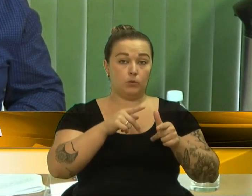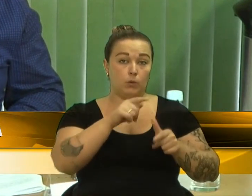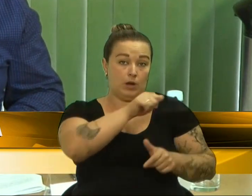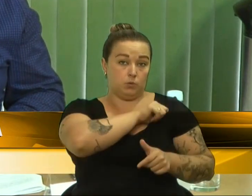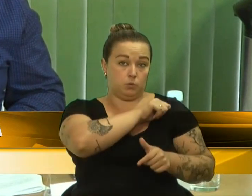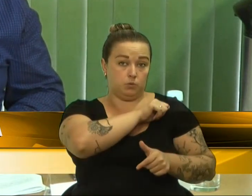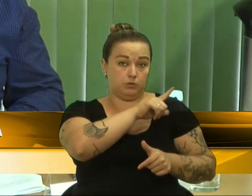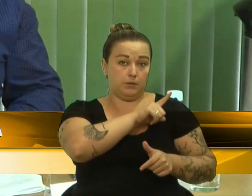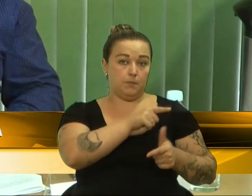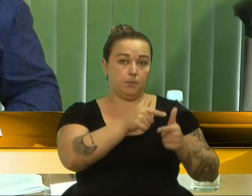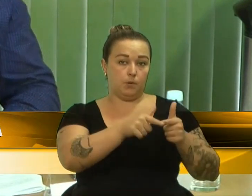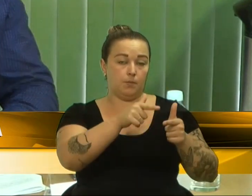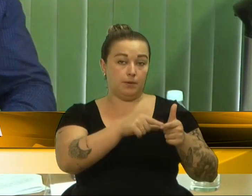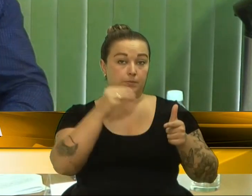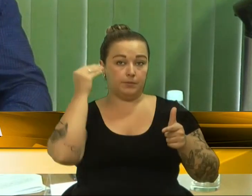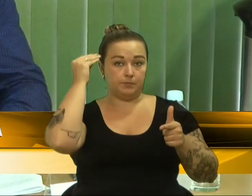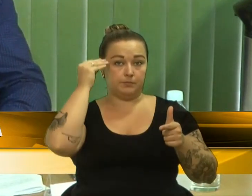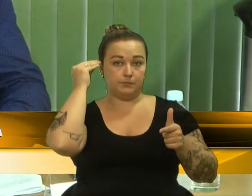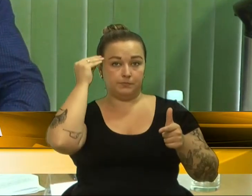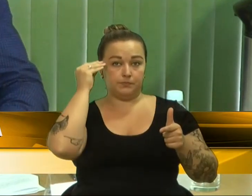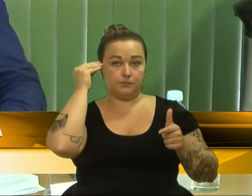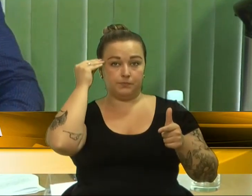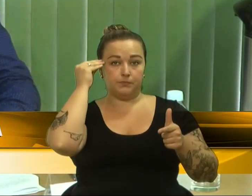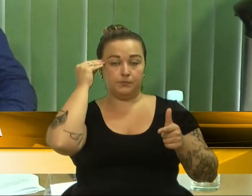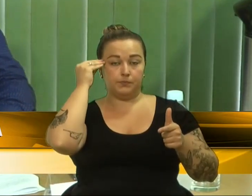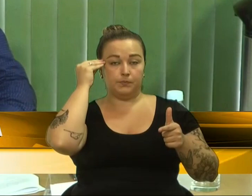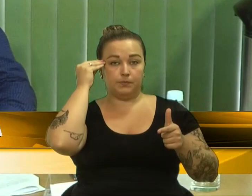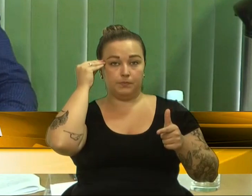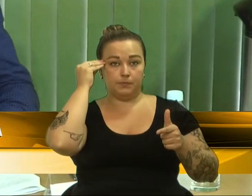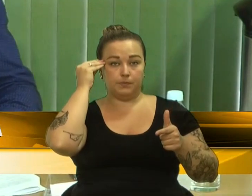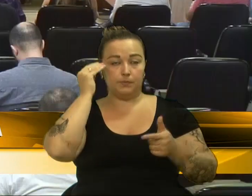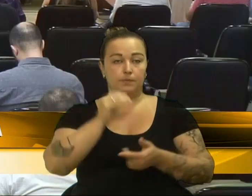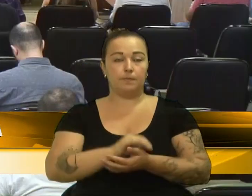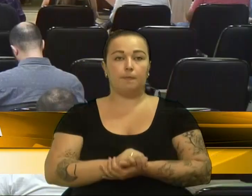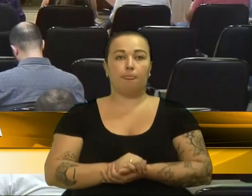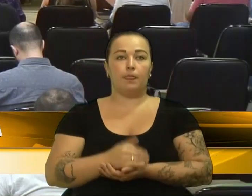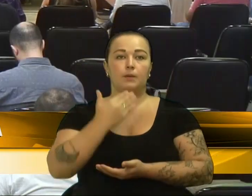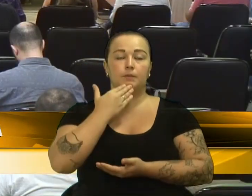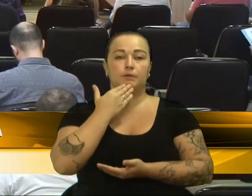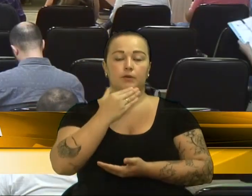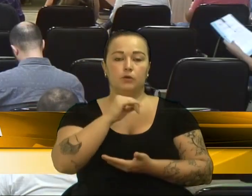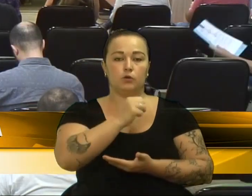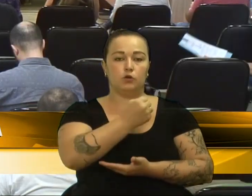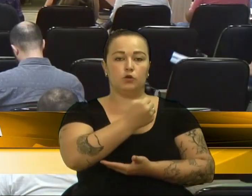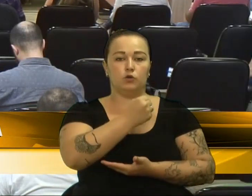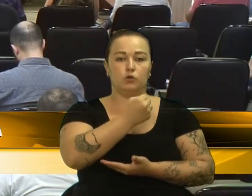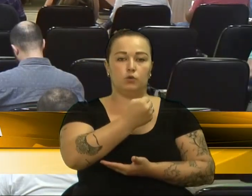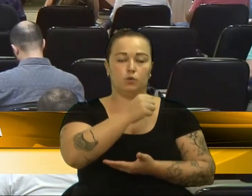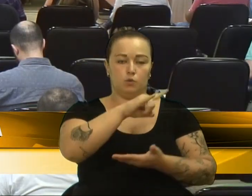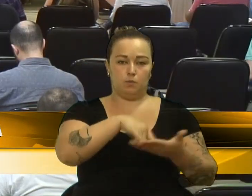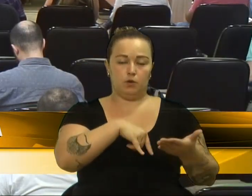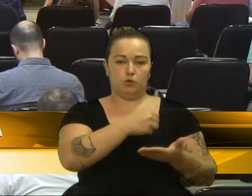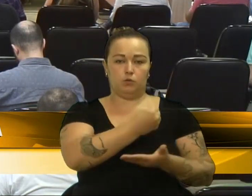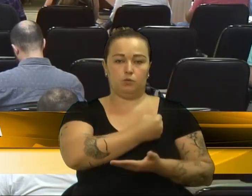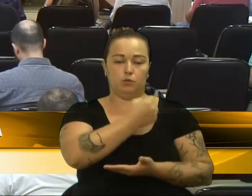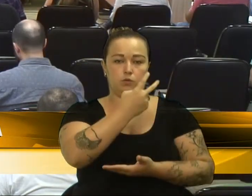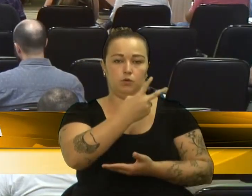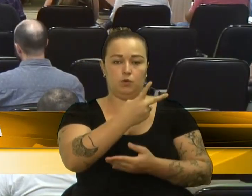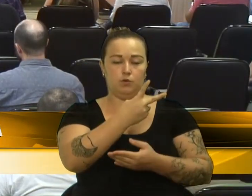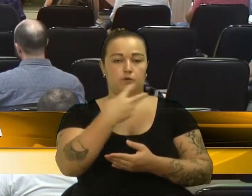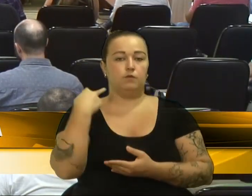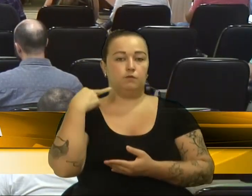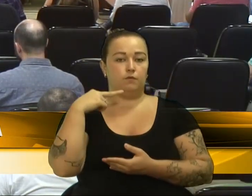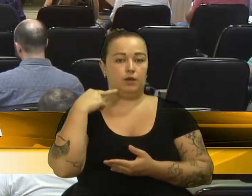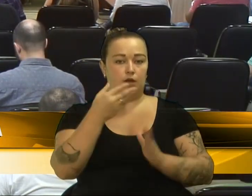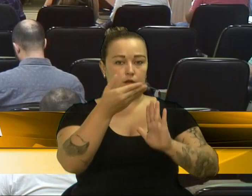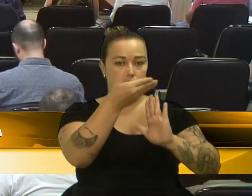e psicológicos. Com a palavra o autor para a leitura do requerimento. Senhor presidente, requerimento 2/2020, o vereador que subscreve esse documento